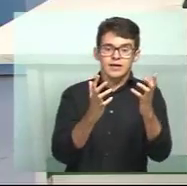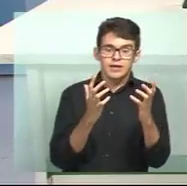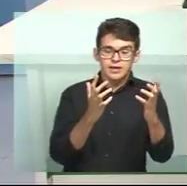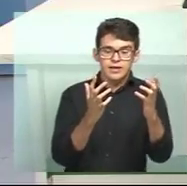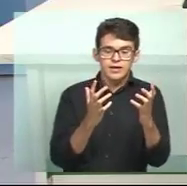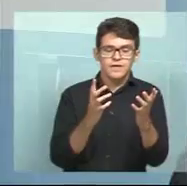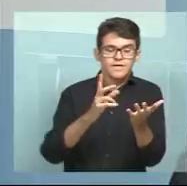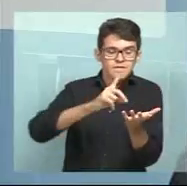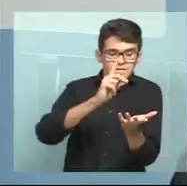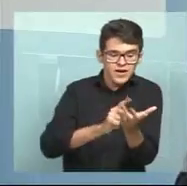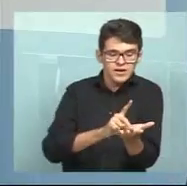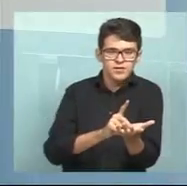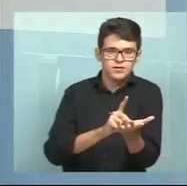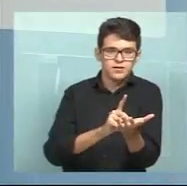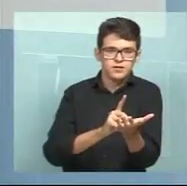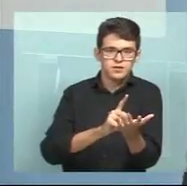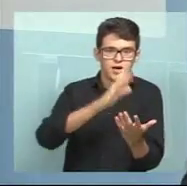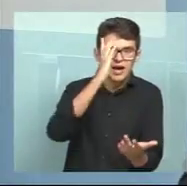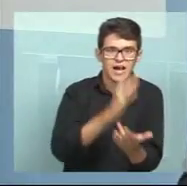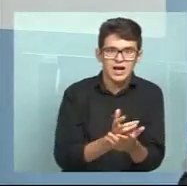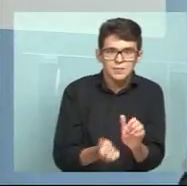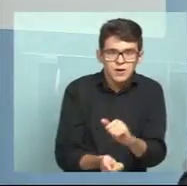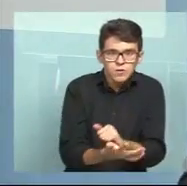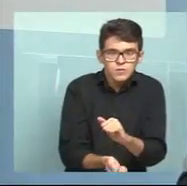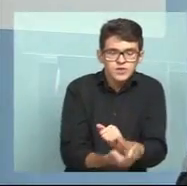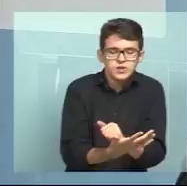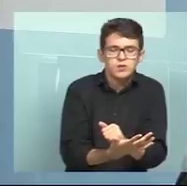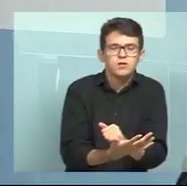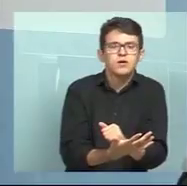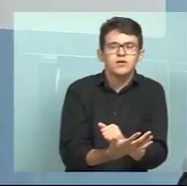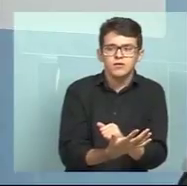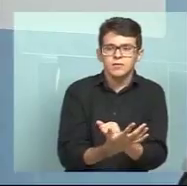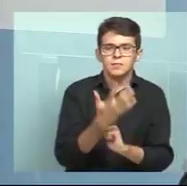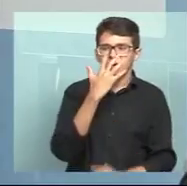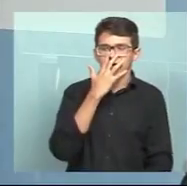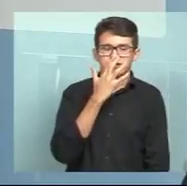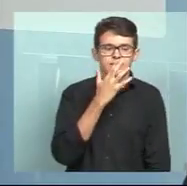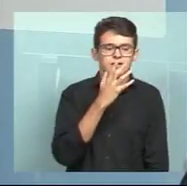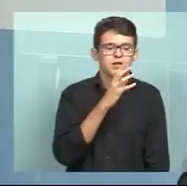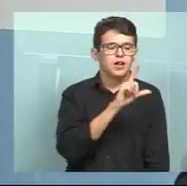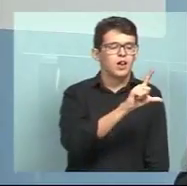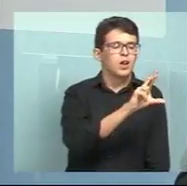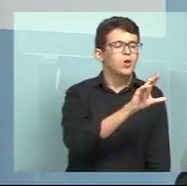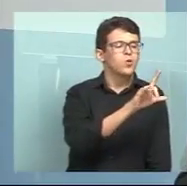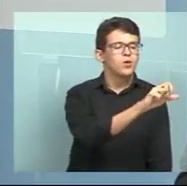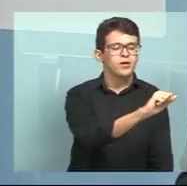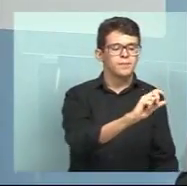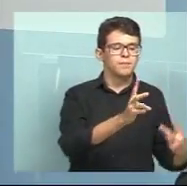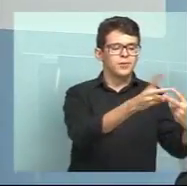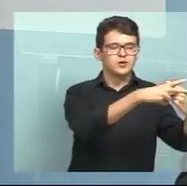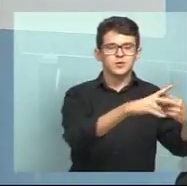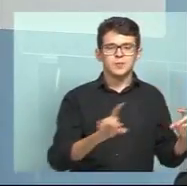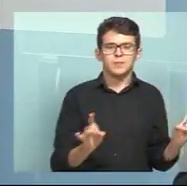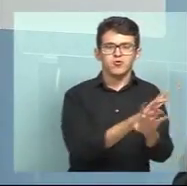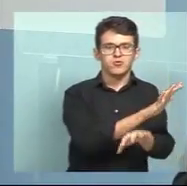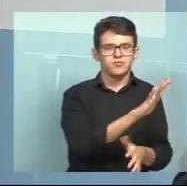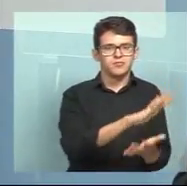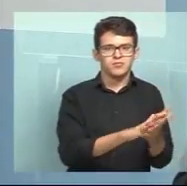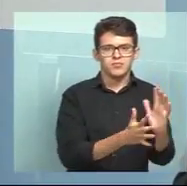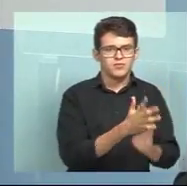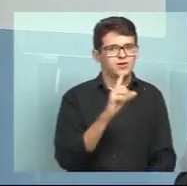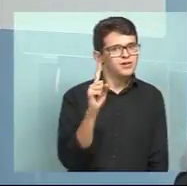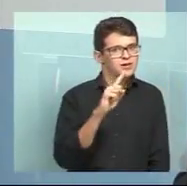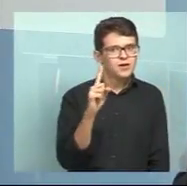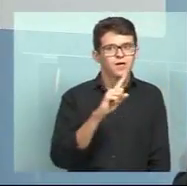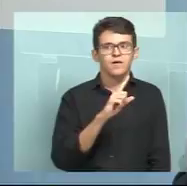é contra a corrupção, continua indignado, como nós aqui, em relação ao que acontece no país. Uma frase do Ciro Gomes. Mas tem uma